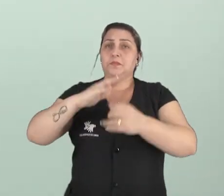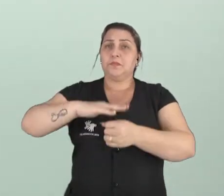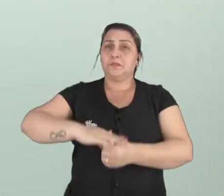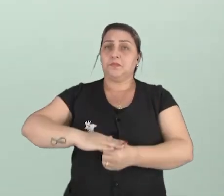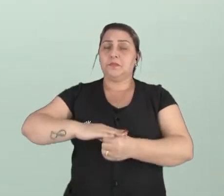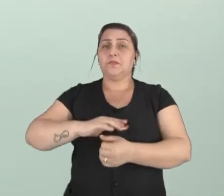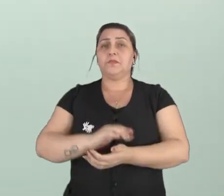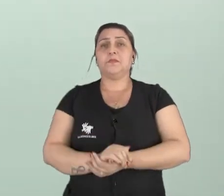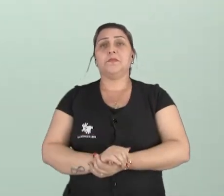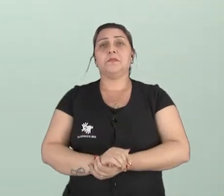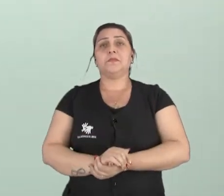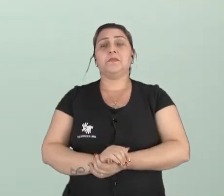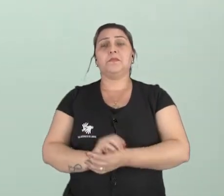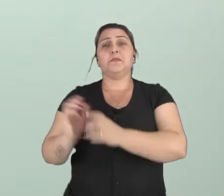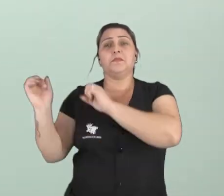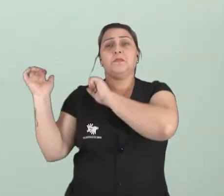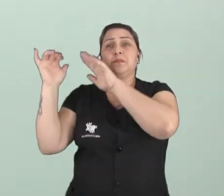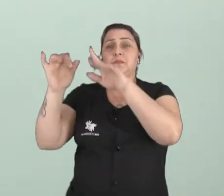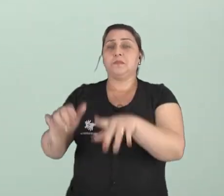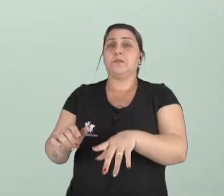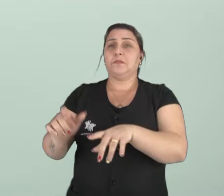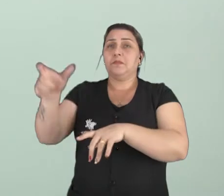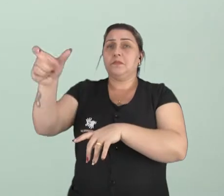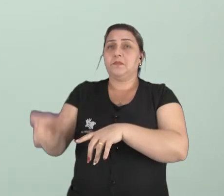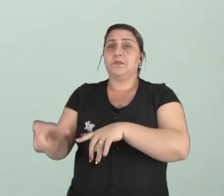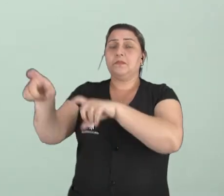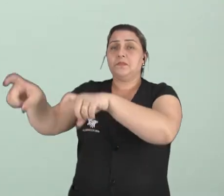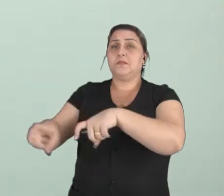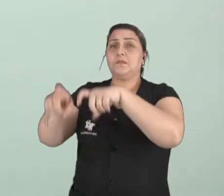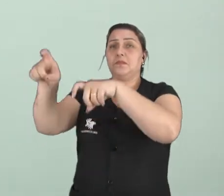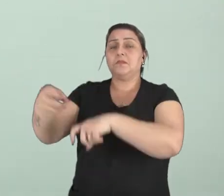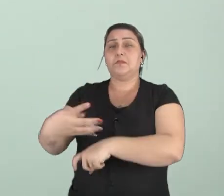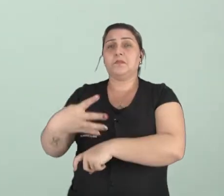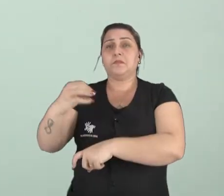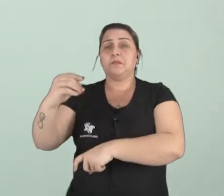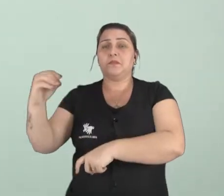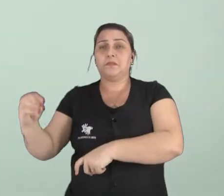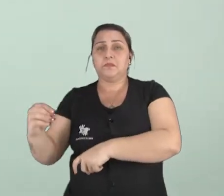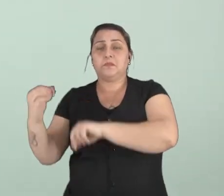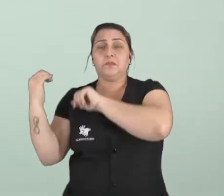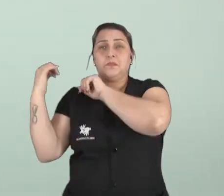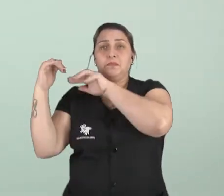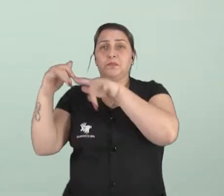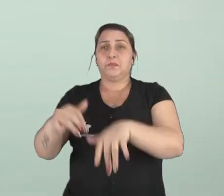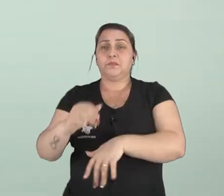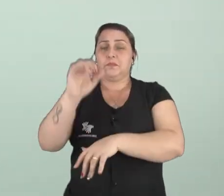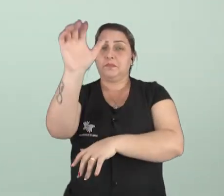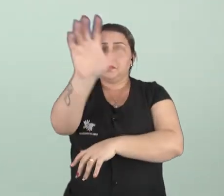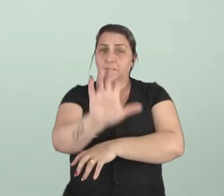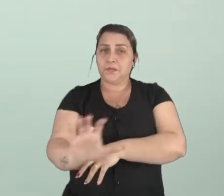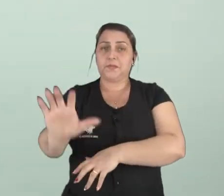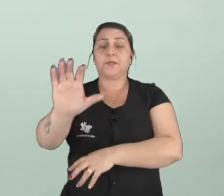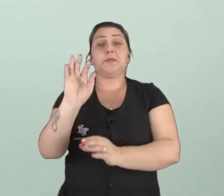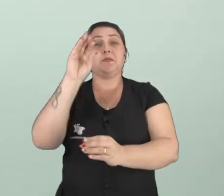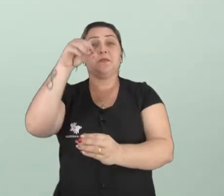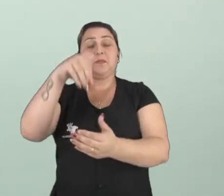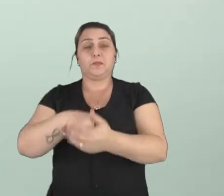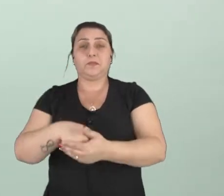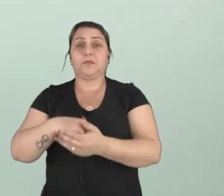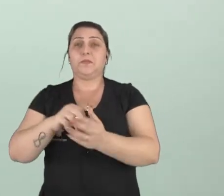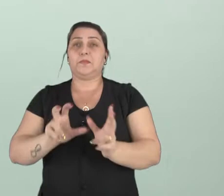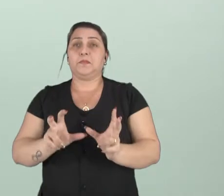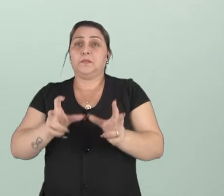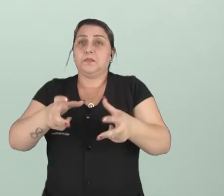de colonização. Vem colonos, precisamente a gente tem um número de 400 colonos que vêm para a região, né? Então, dentro dessa